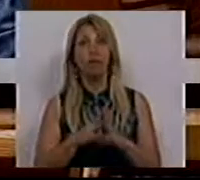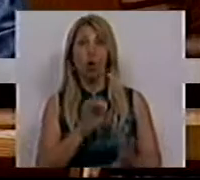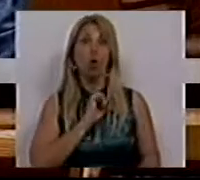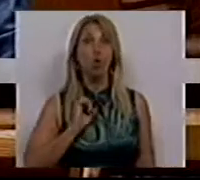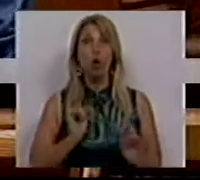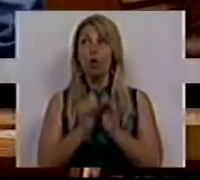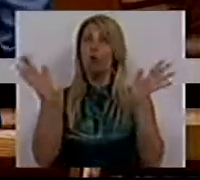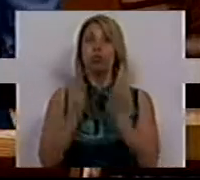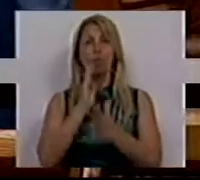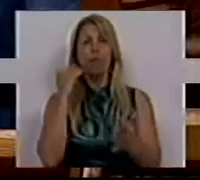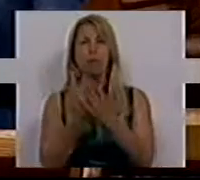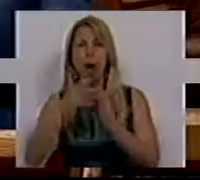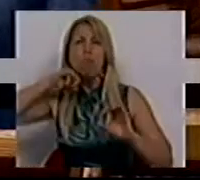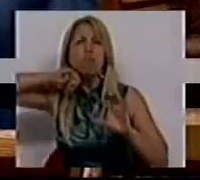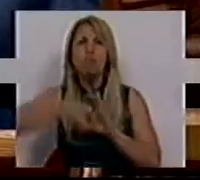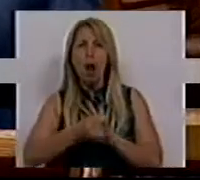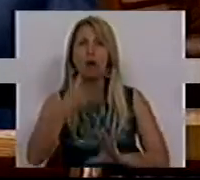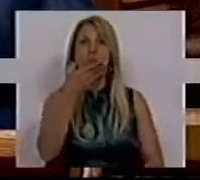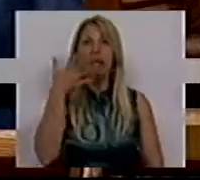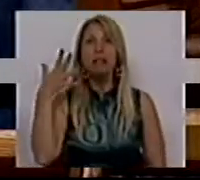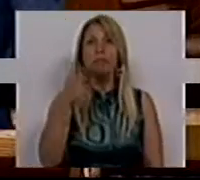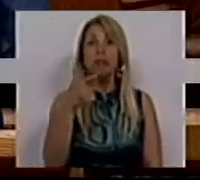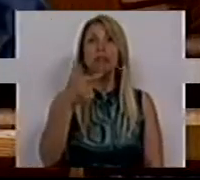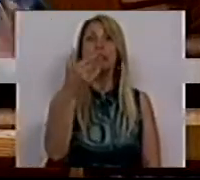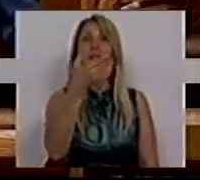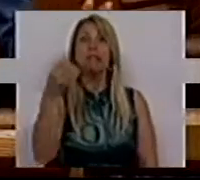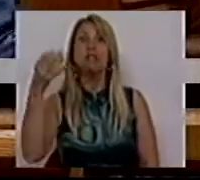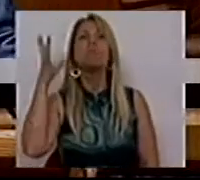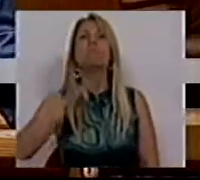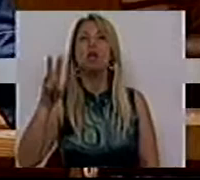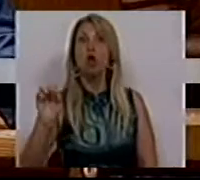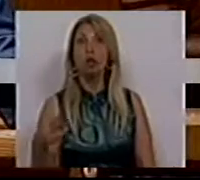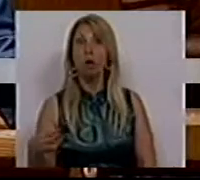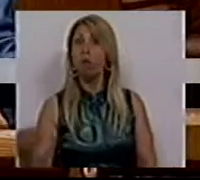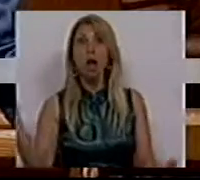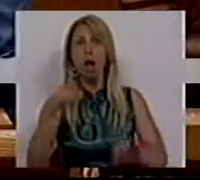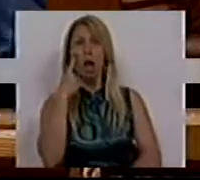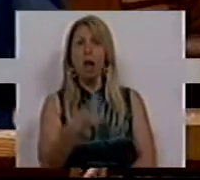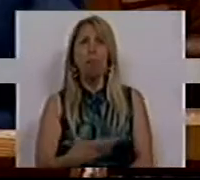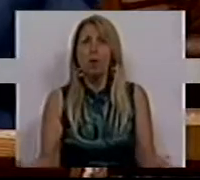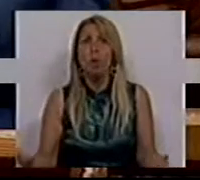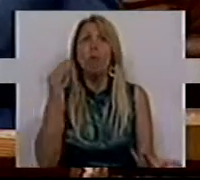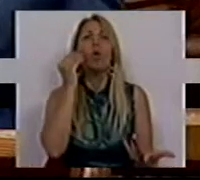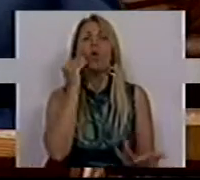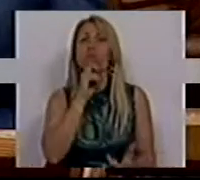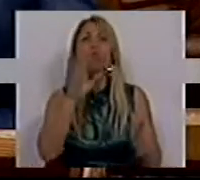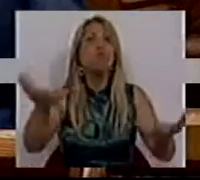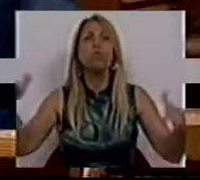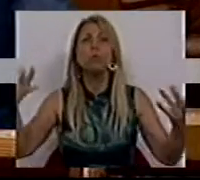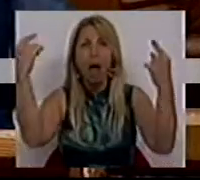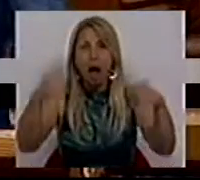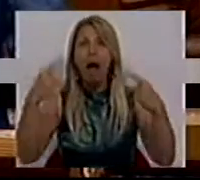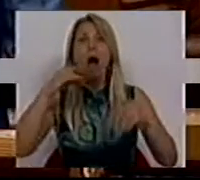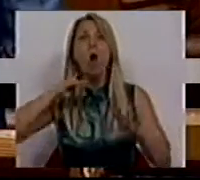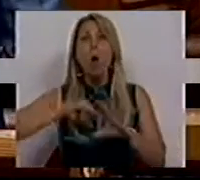tenham criado um buraco de 7.700 milhões de euros e ninguém tenha dado por isso? Como é possível que exista